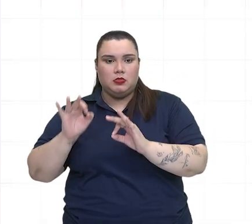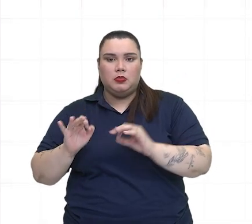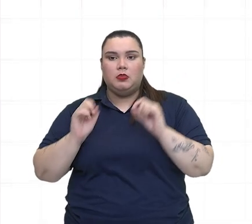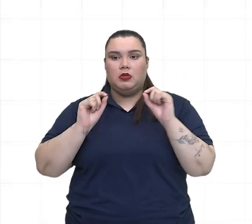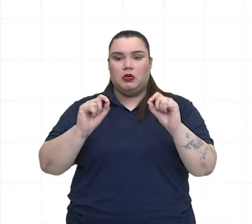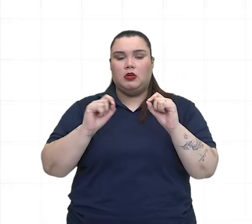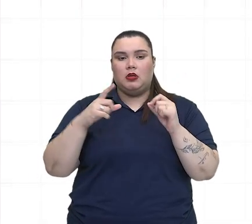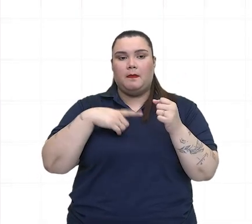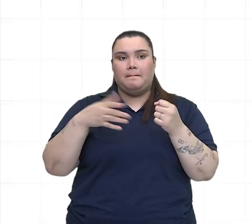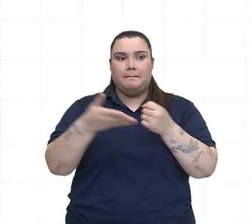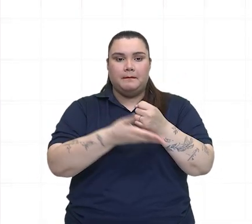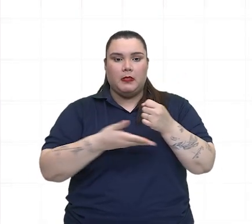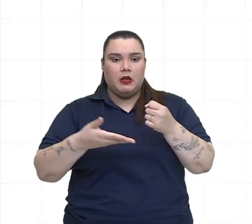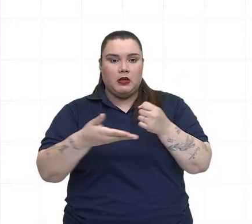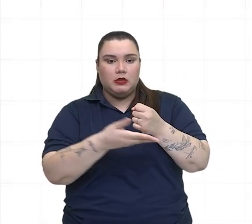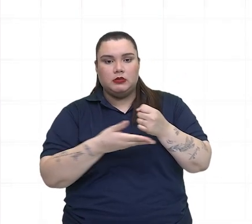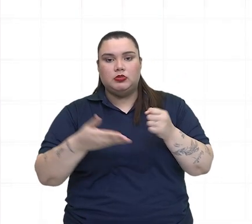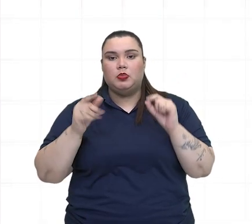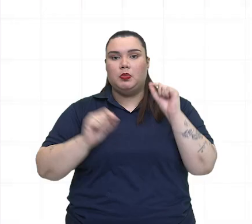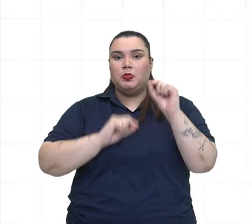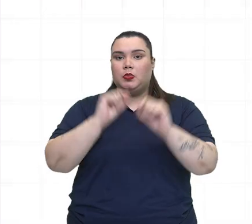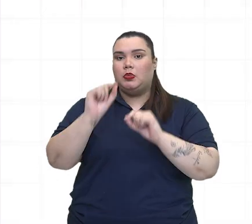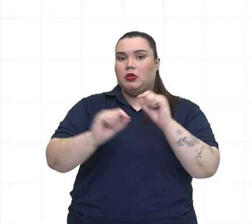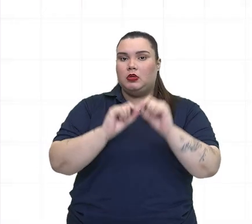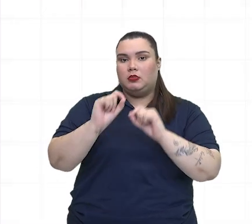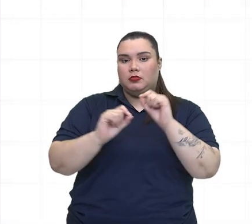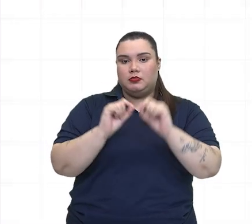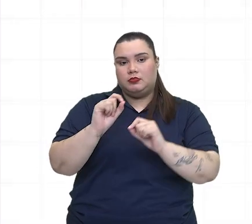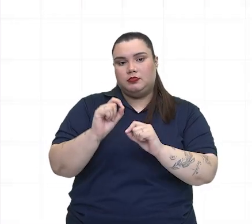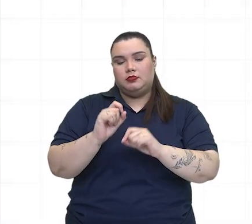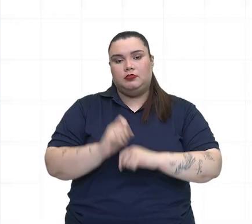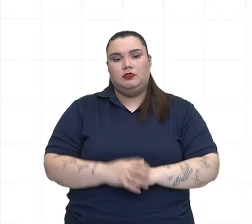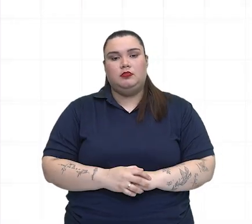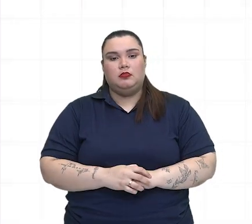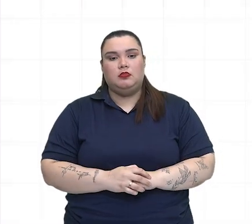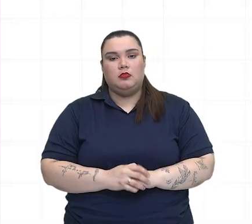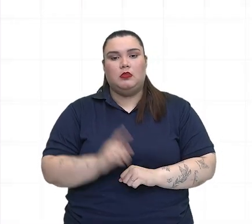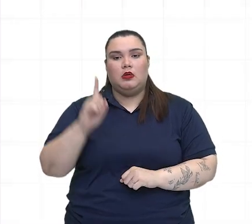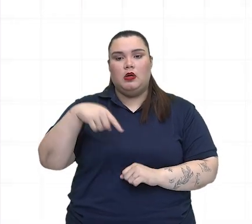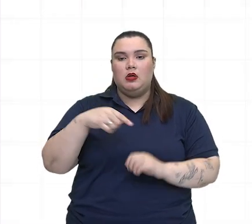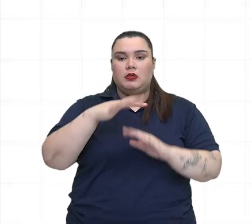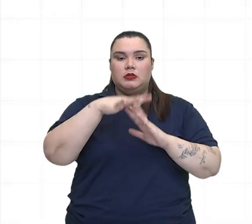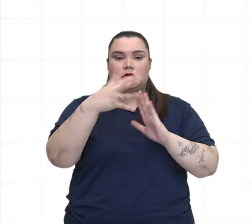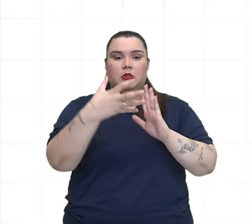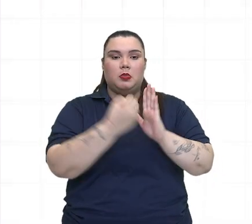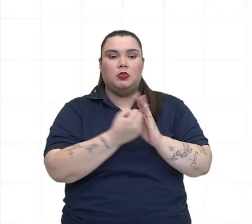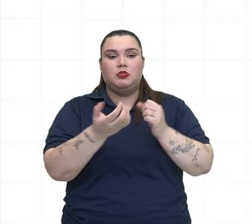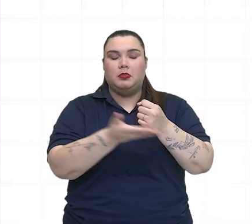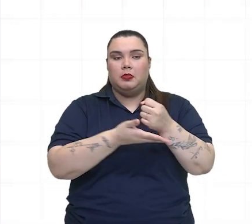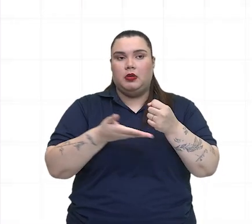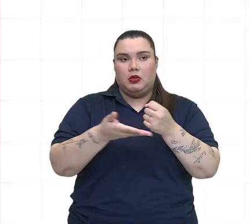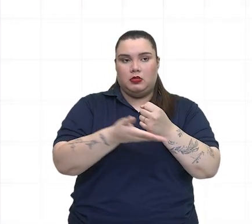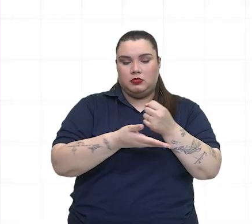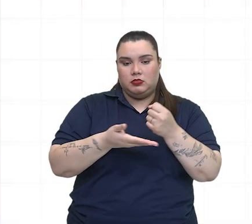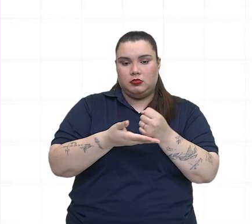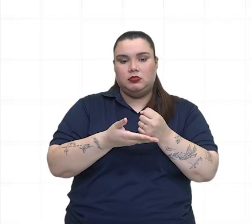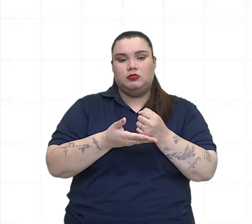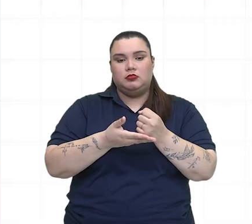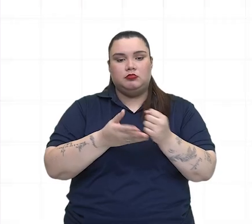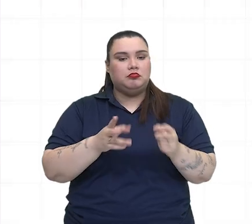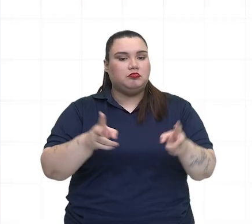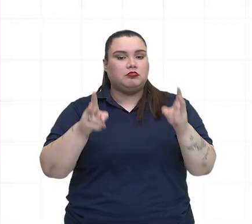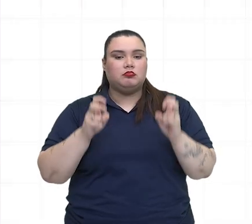ela vem baseada através de símbolos básicos. Então, o que você